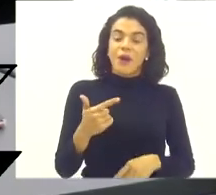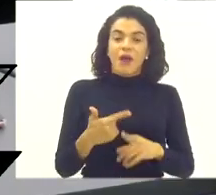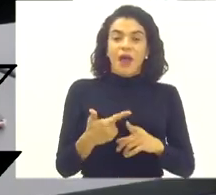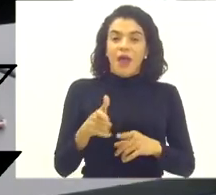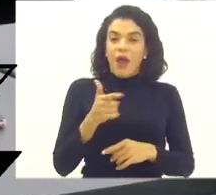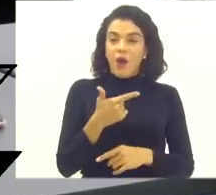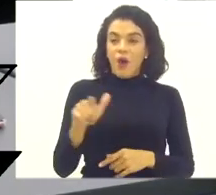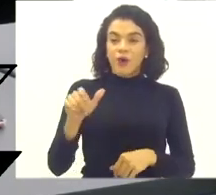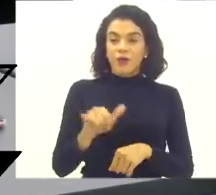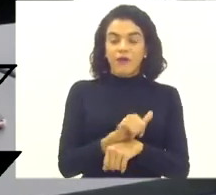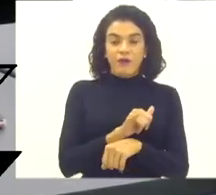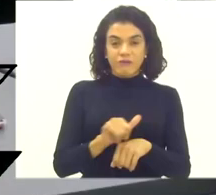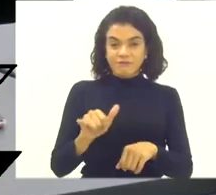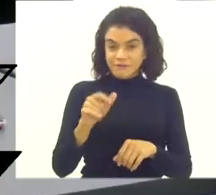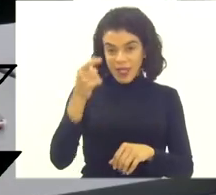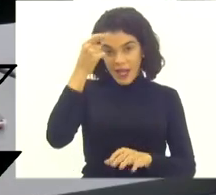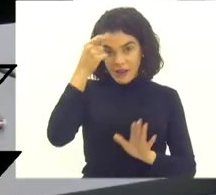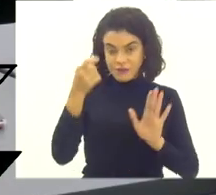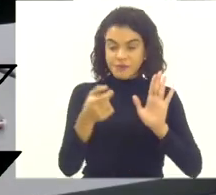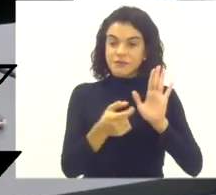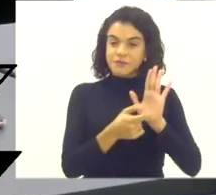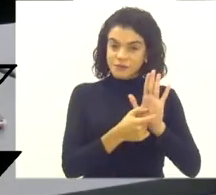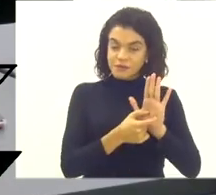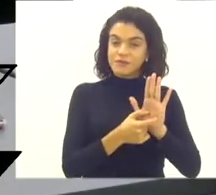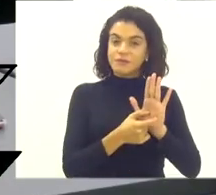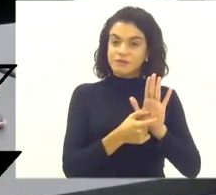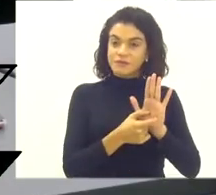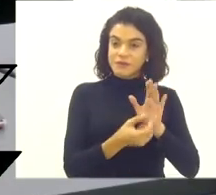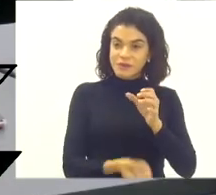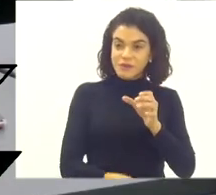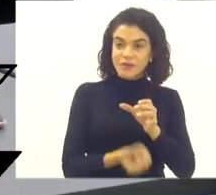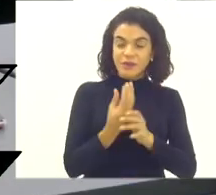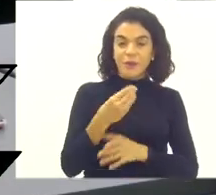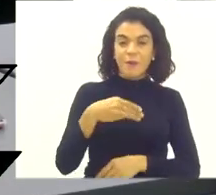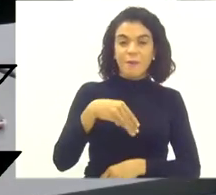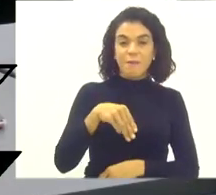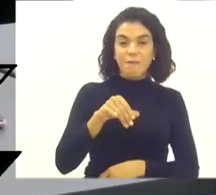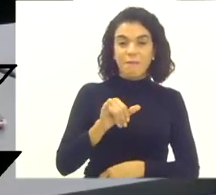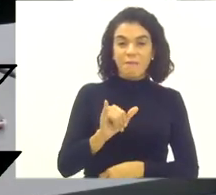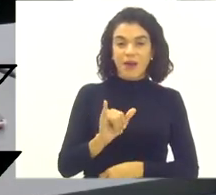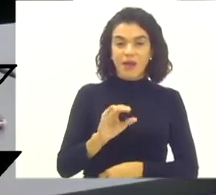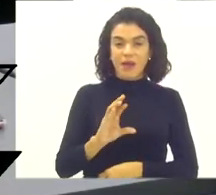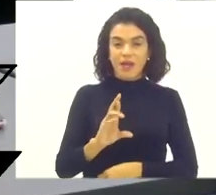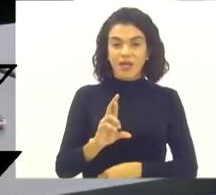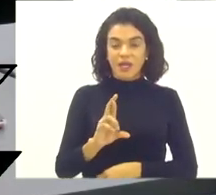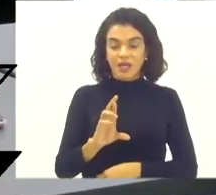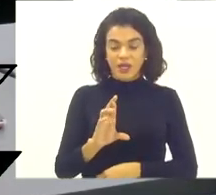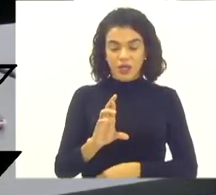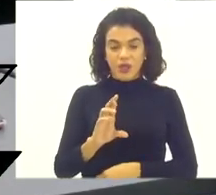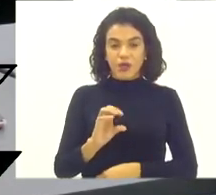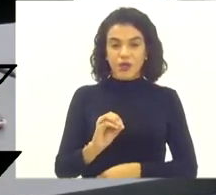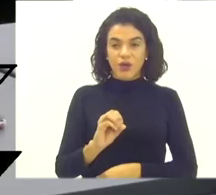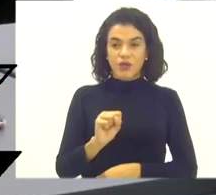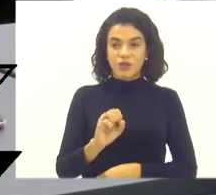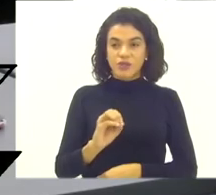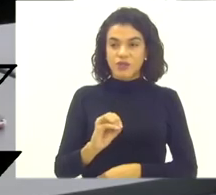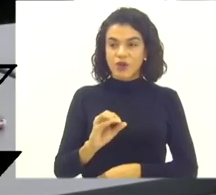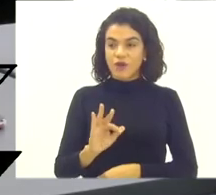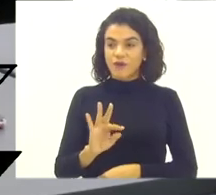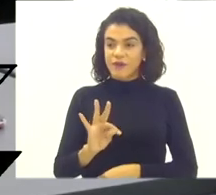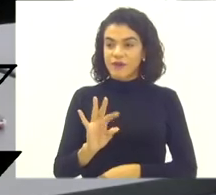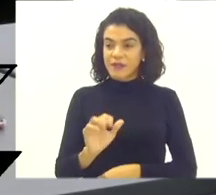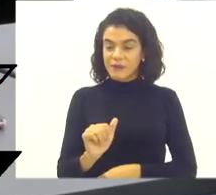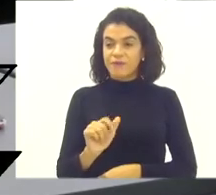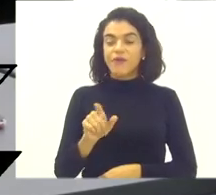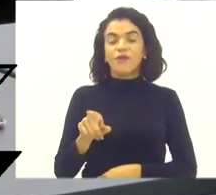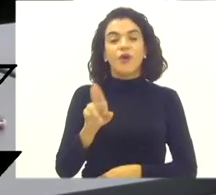forma ela é inteligência artificial produzida pela Microsoft que foi um experimento utilizado